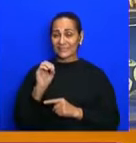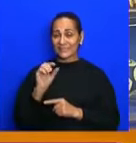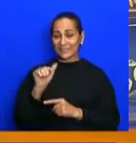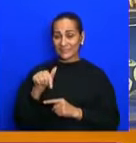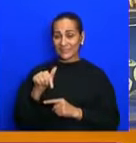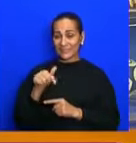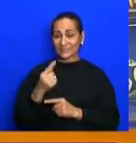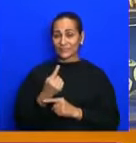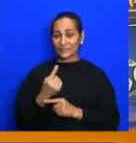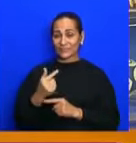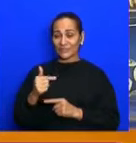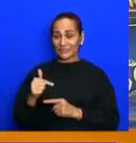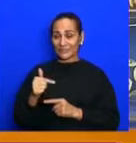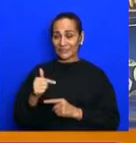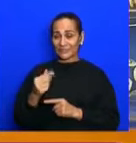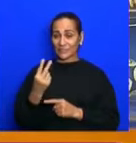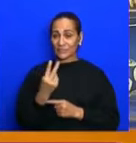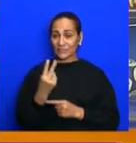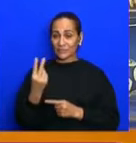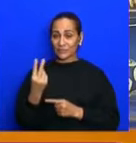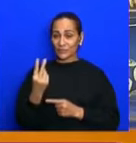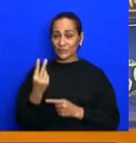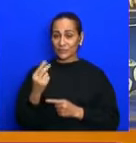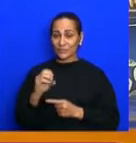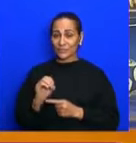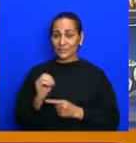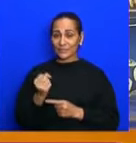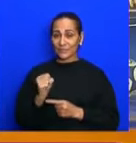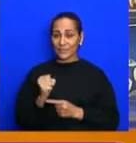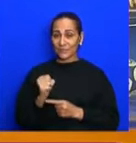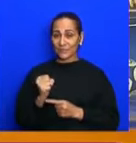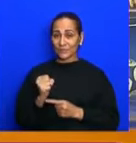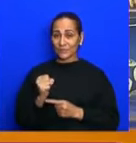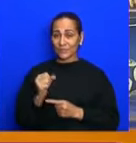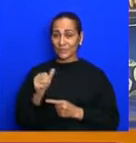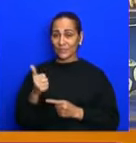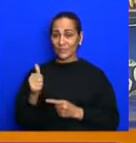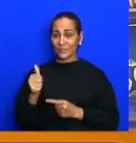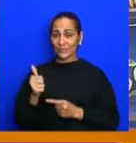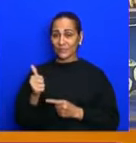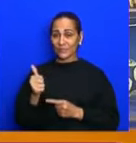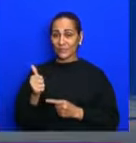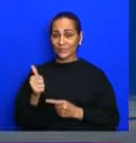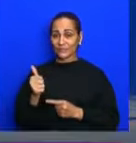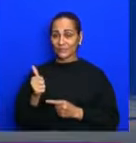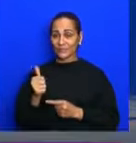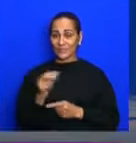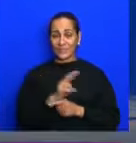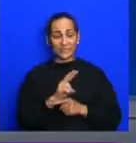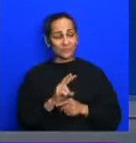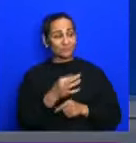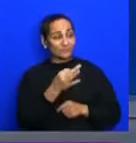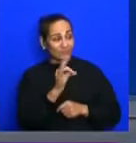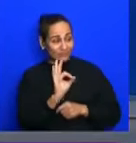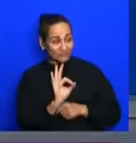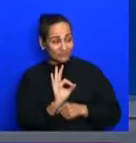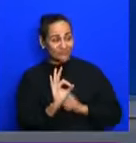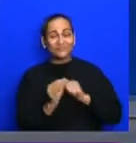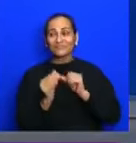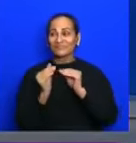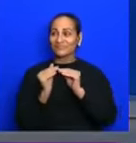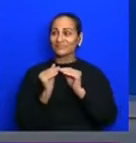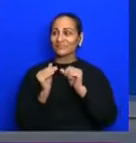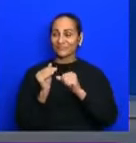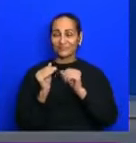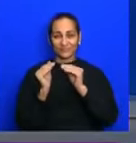10, 07, 17, 22, 08 e 11. Confirmam, auditoras?